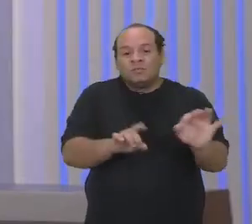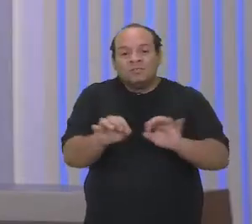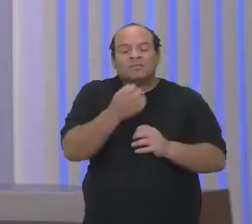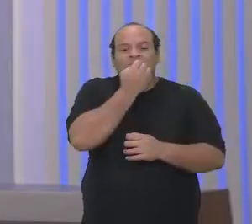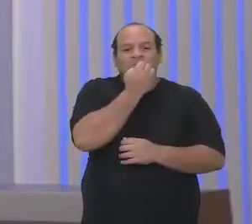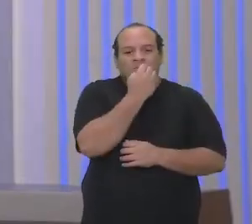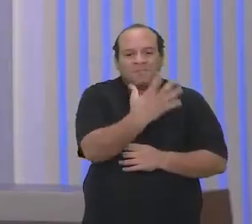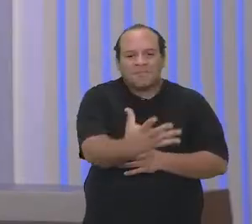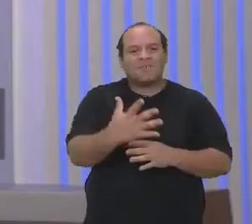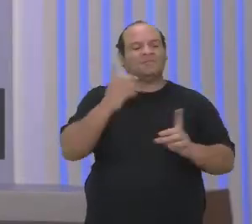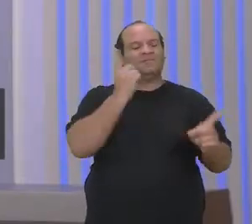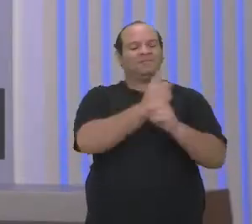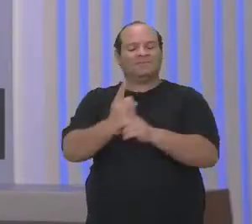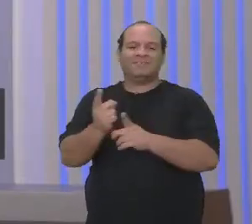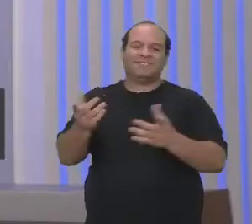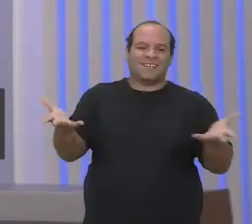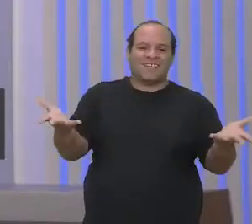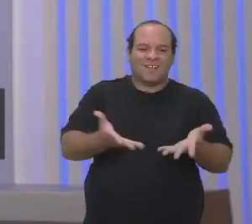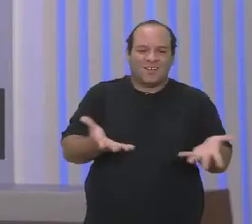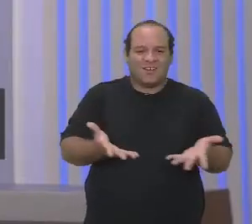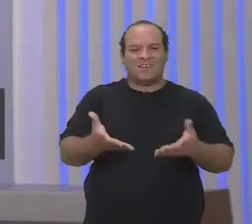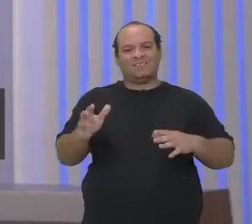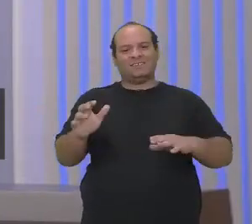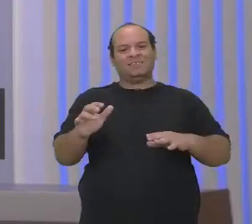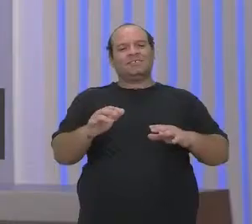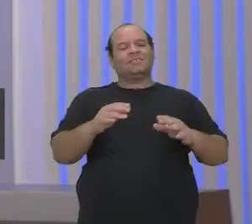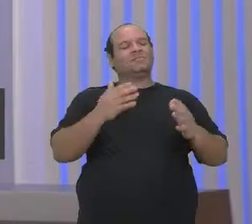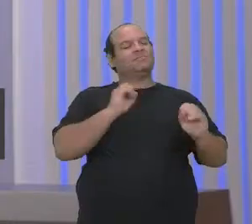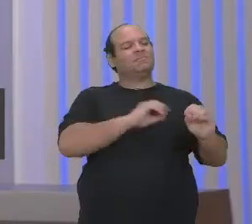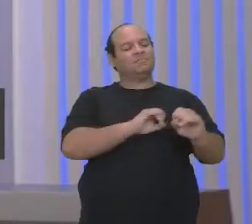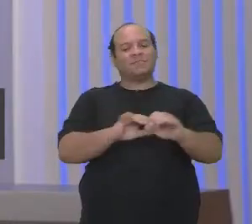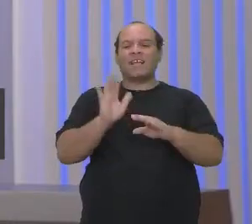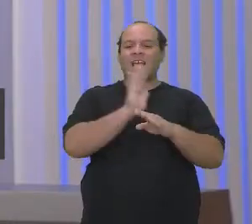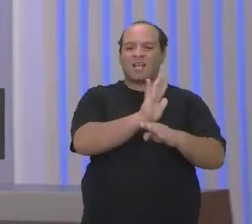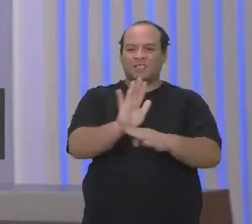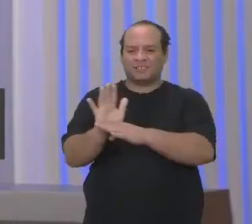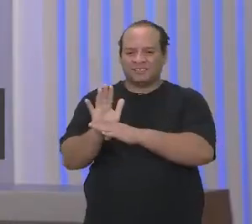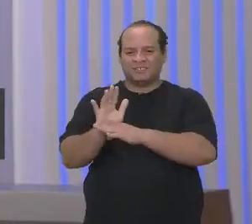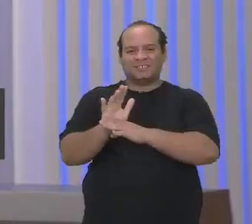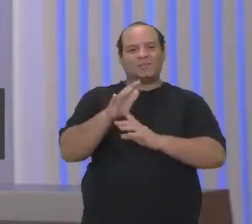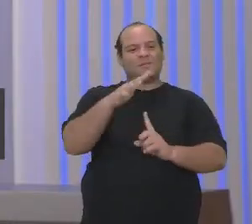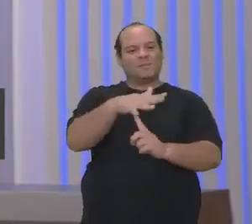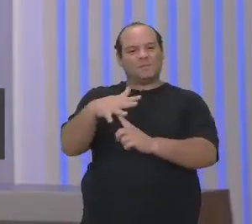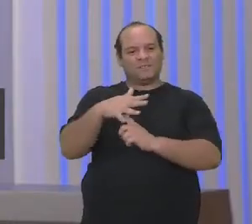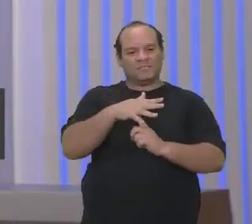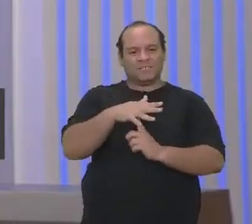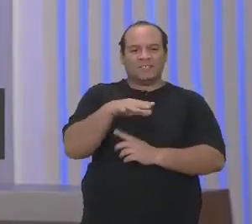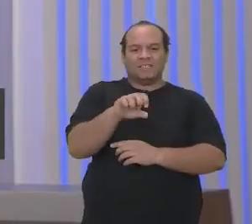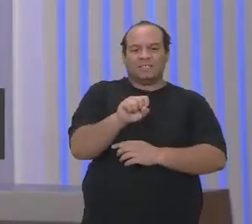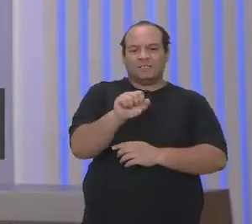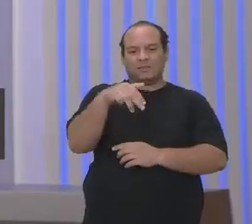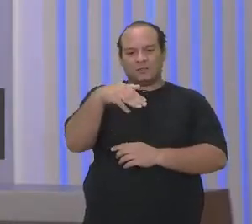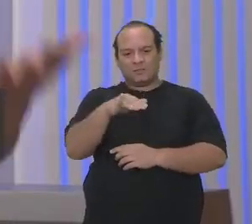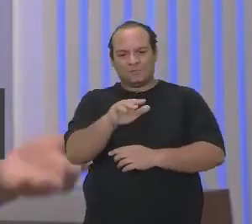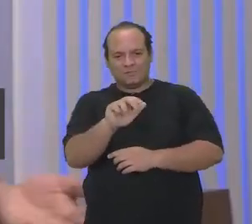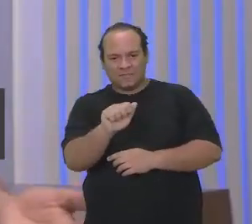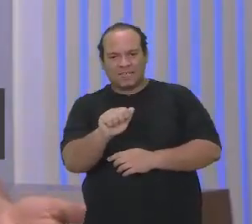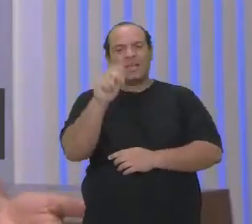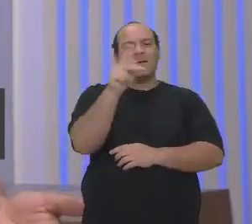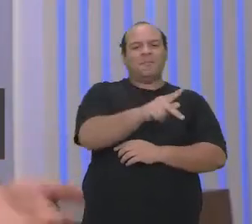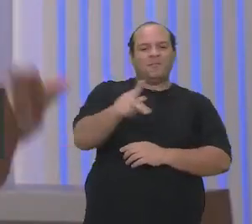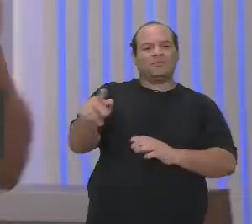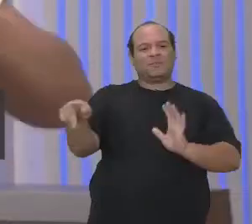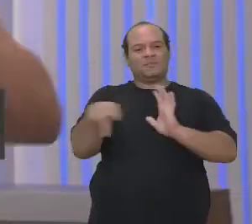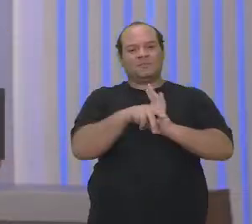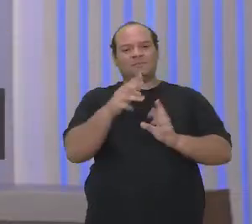muito bem-vindas e bem-vindos a mais um programa de alfabetização ambiental. Eu sou Sumaia Mesquita, sou professora